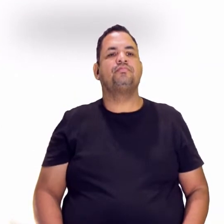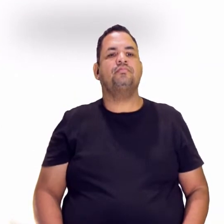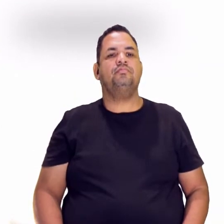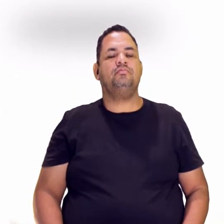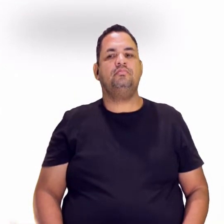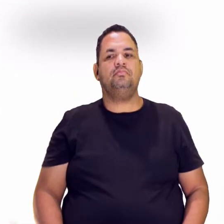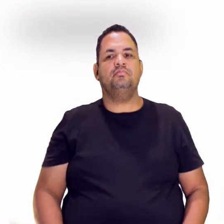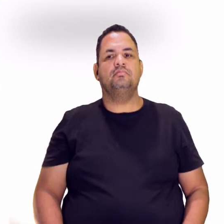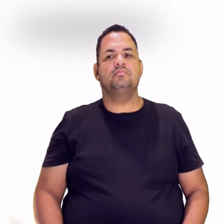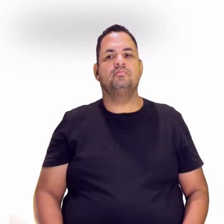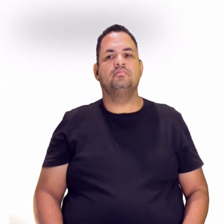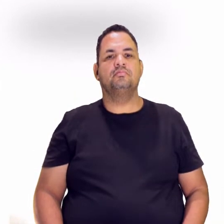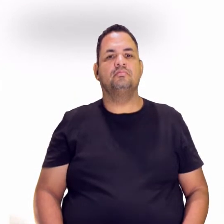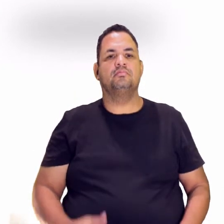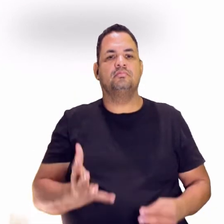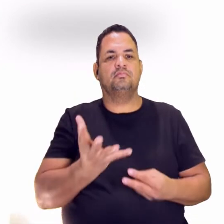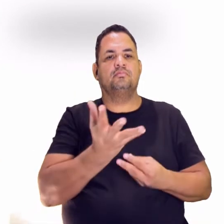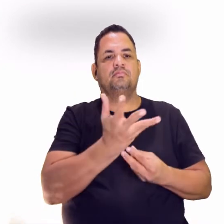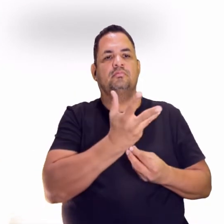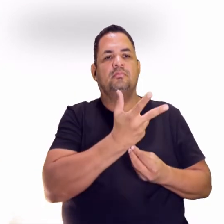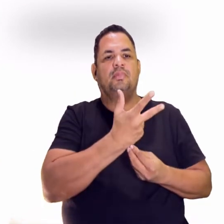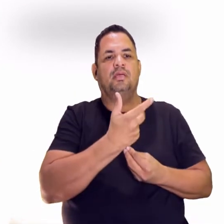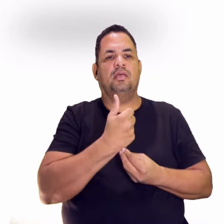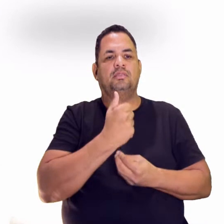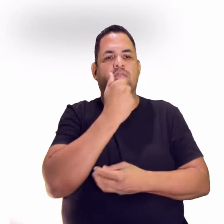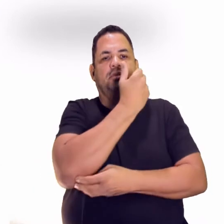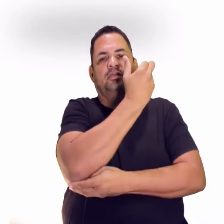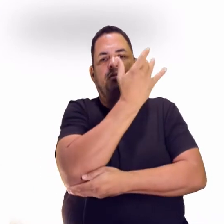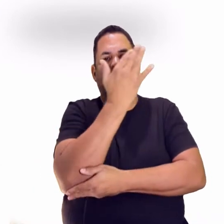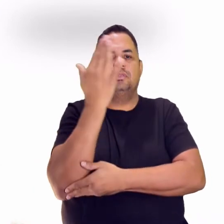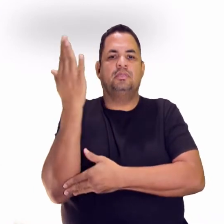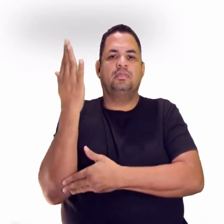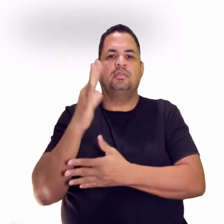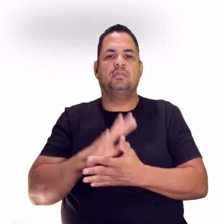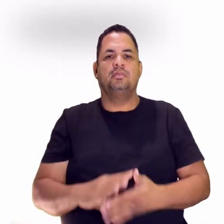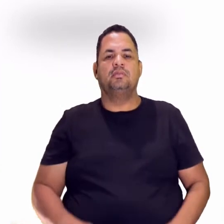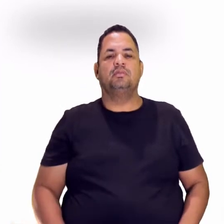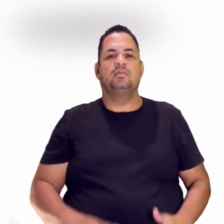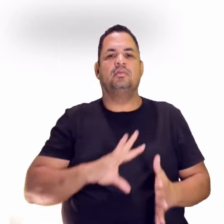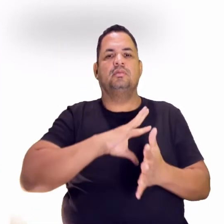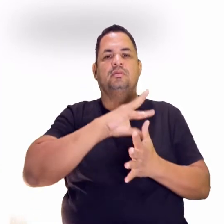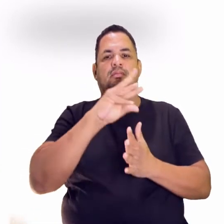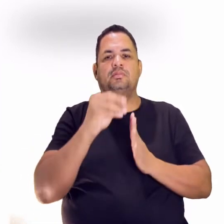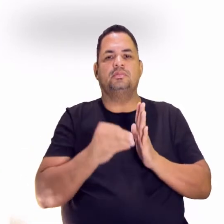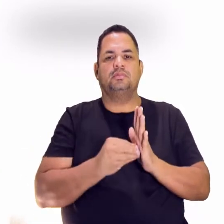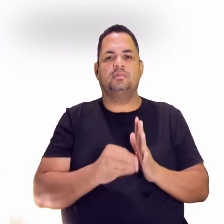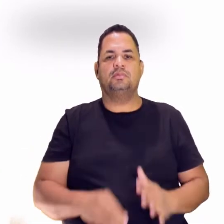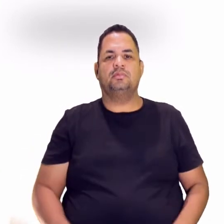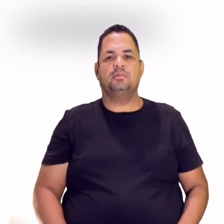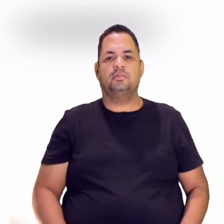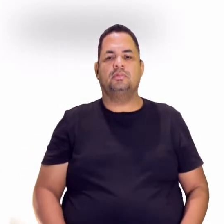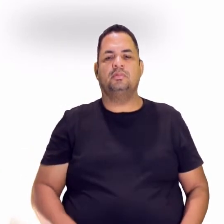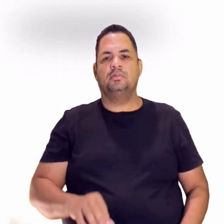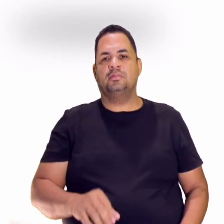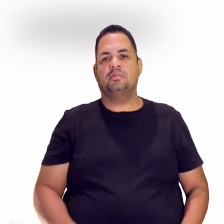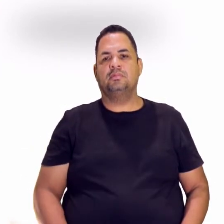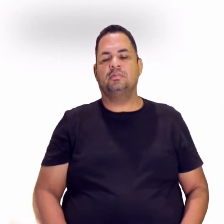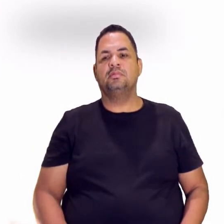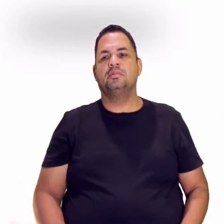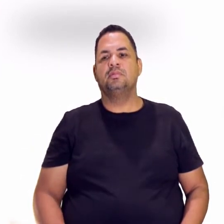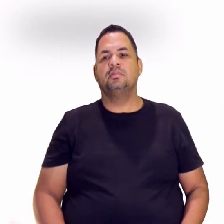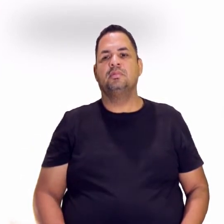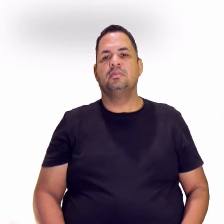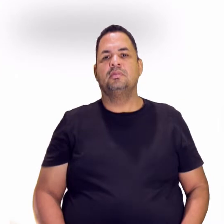A ecoarte, né? A arte ambiental, aqui da nossa Amazônia. A arte